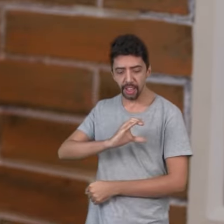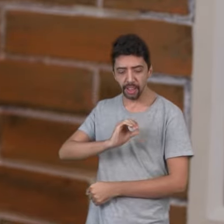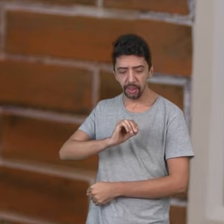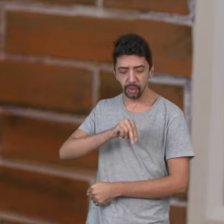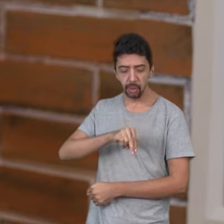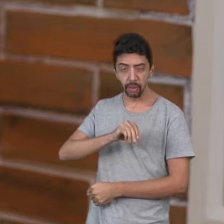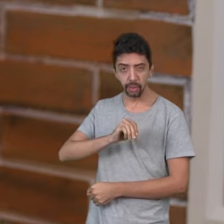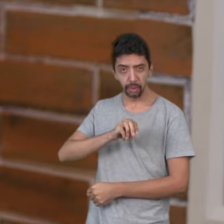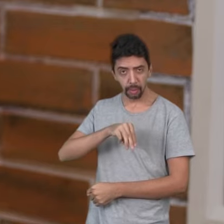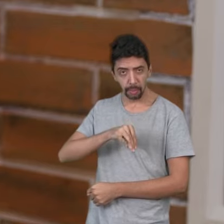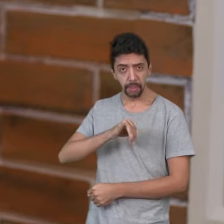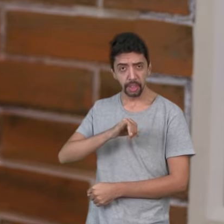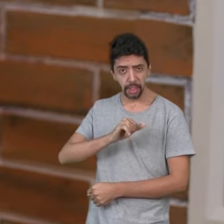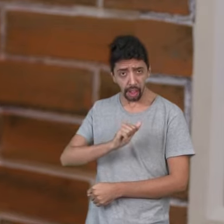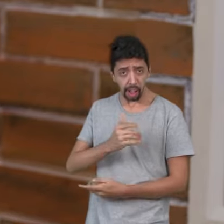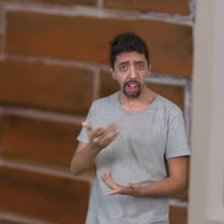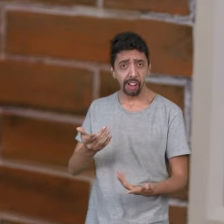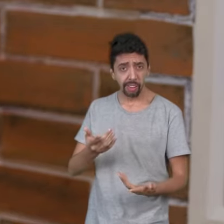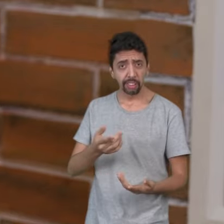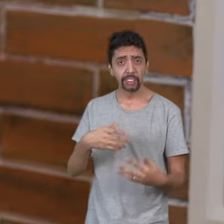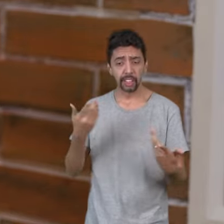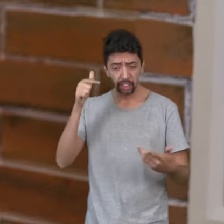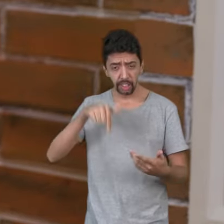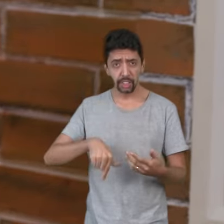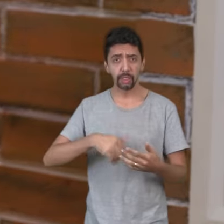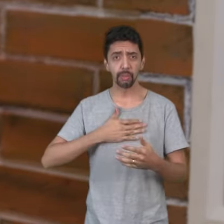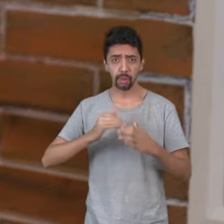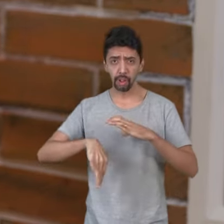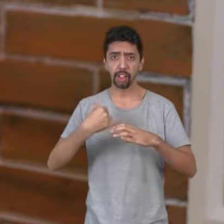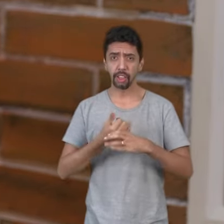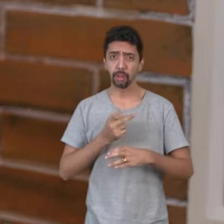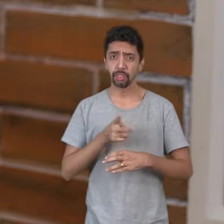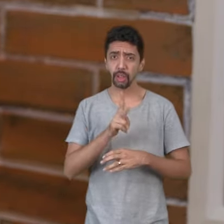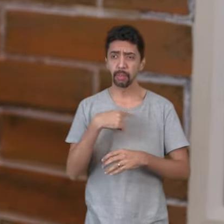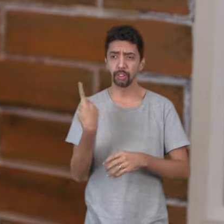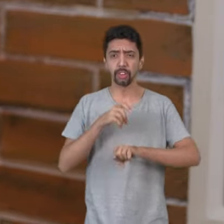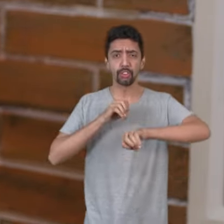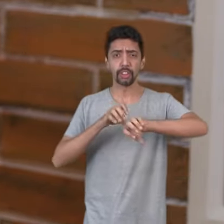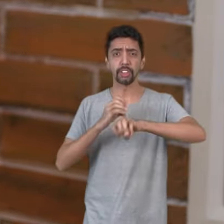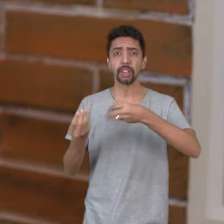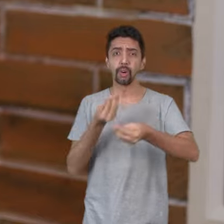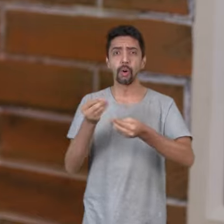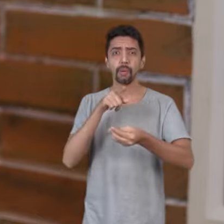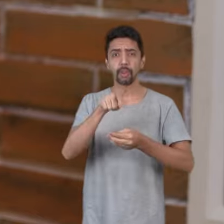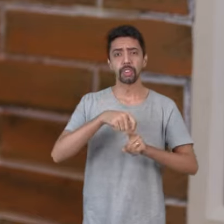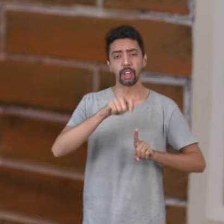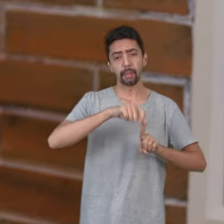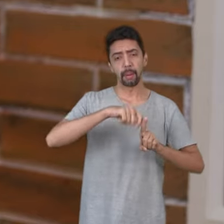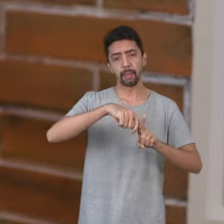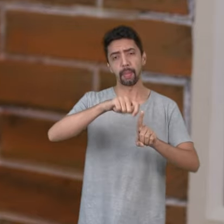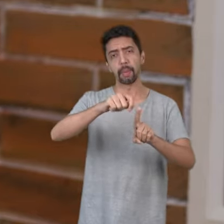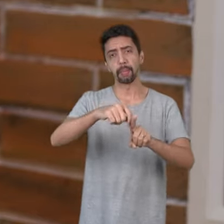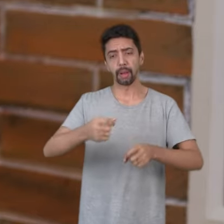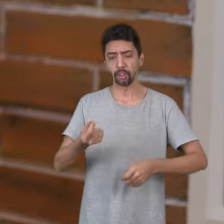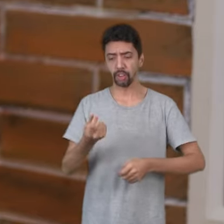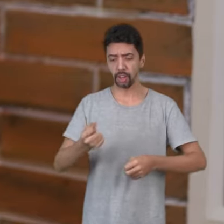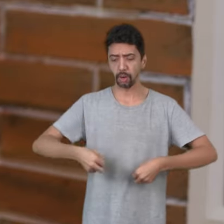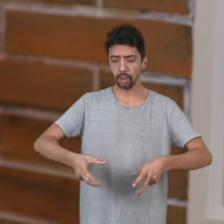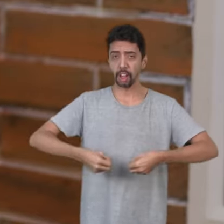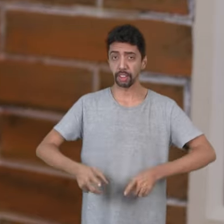isso. Reduzir nossos gastos mensais para que a gente possa ter realizações de sonhos maiores. Este